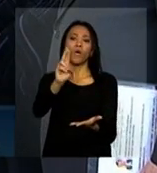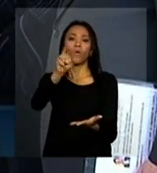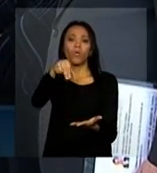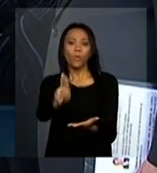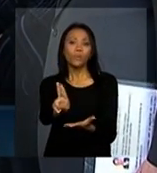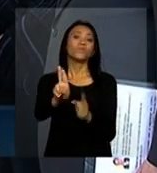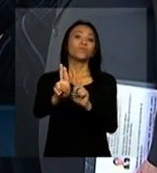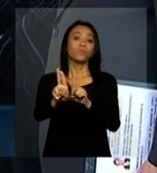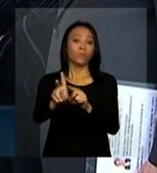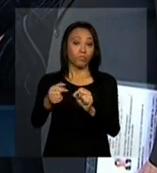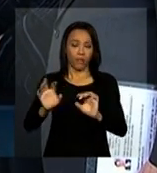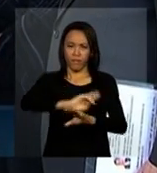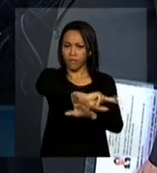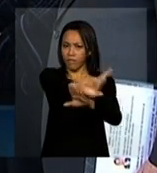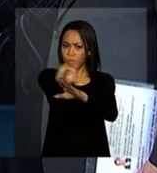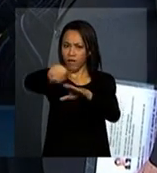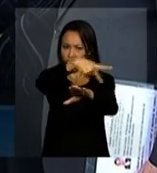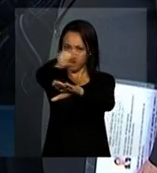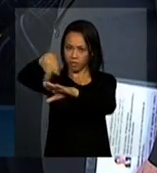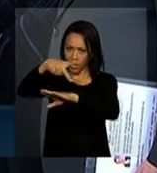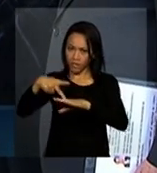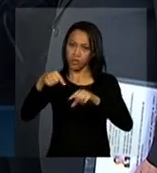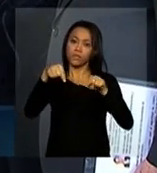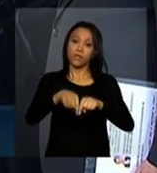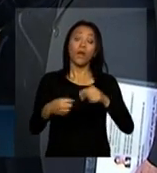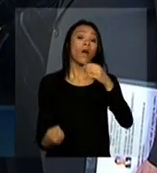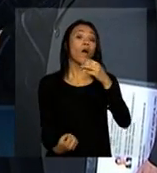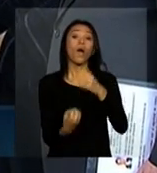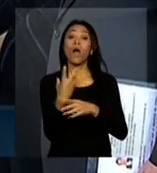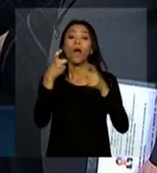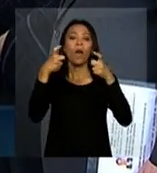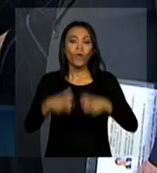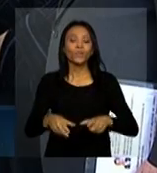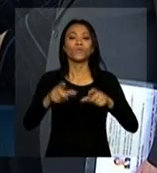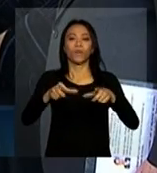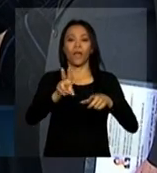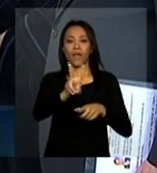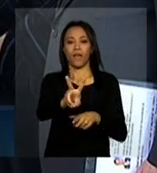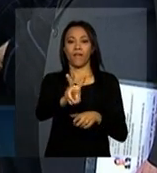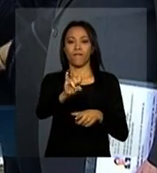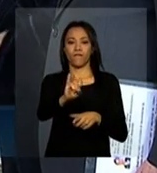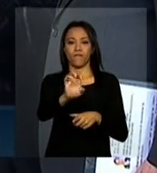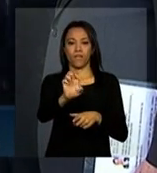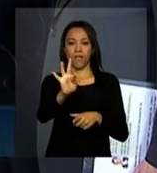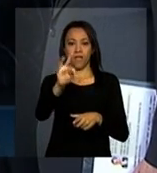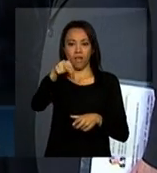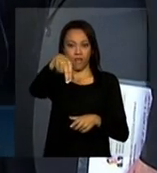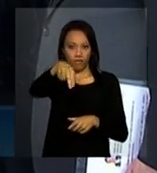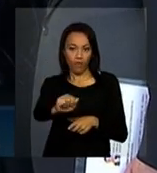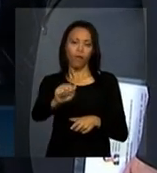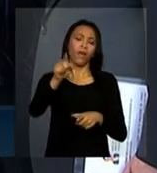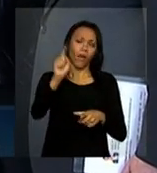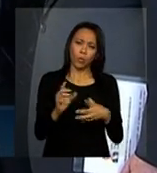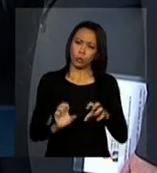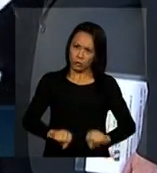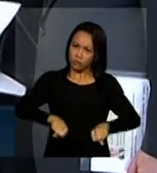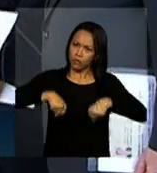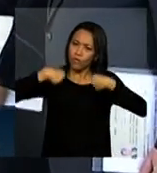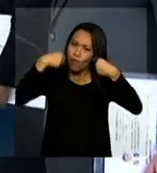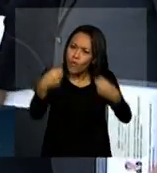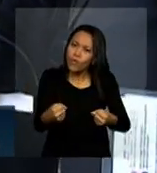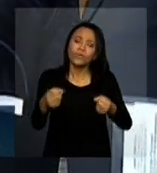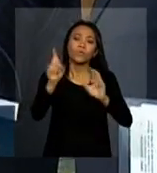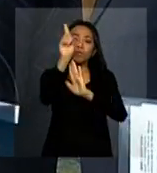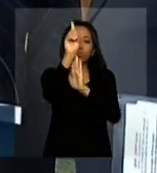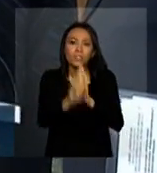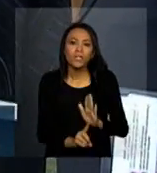e Imunidade Diplomáticas, realizada em Viena. Representa, então, um esforço bem-sucedido na codificação do